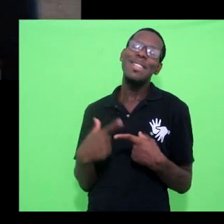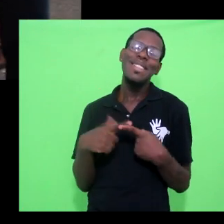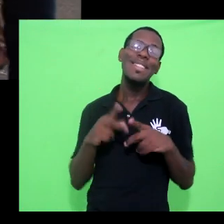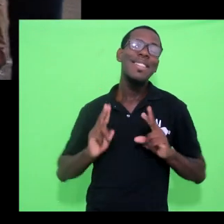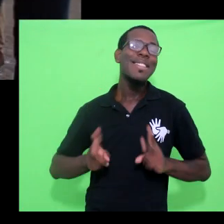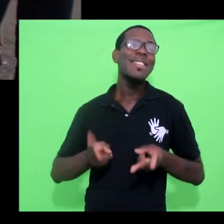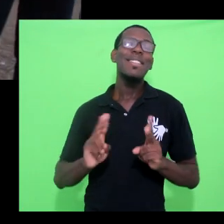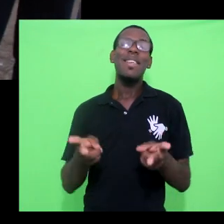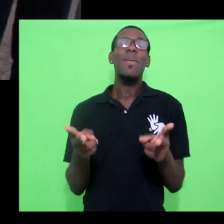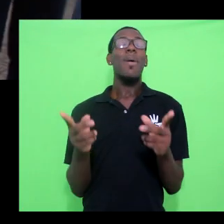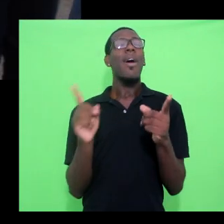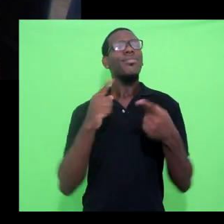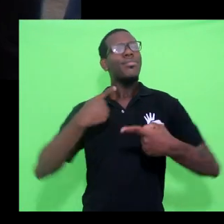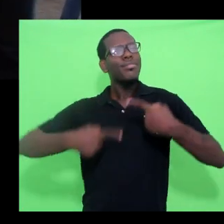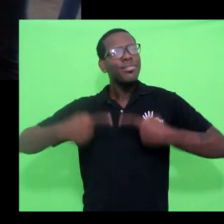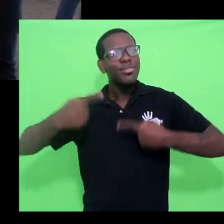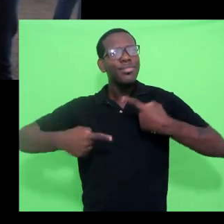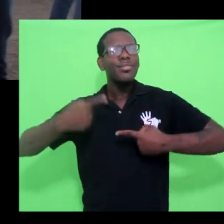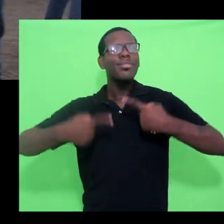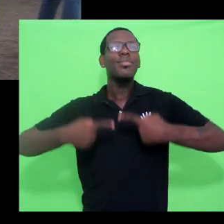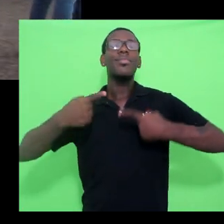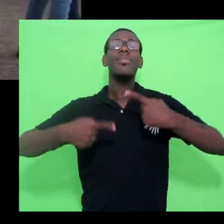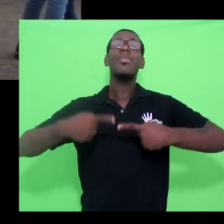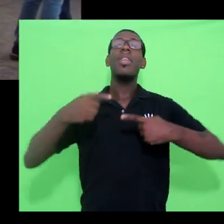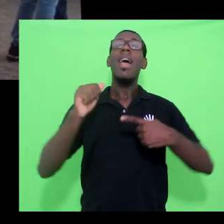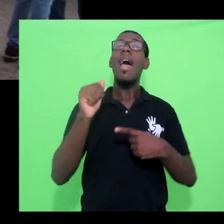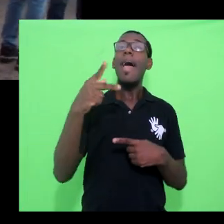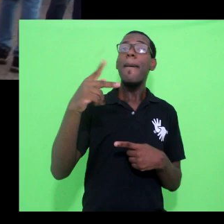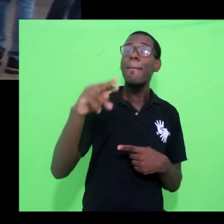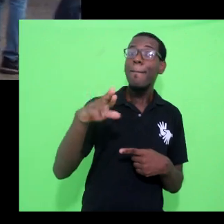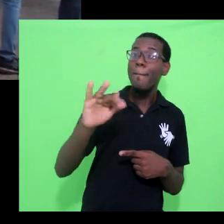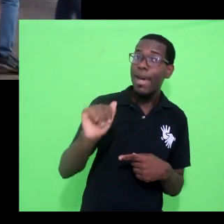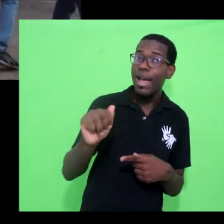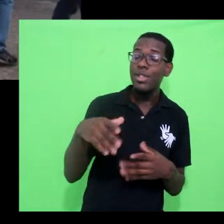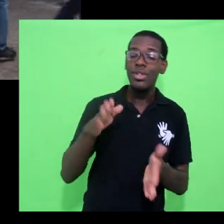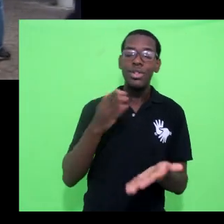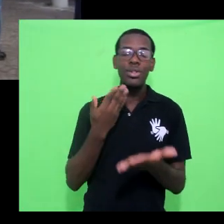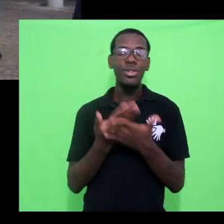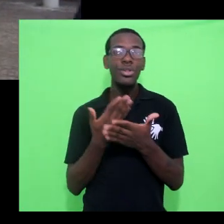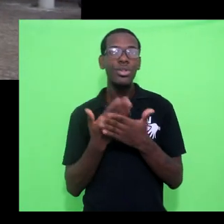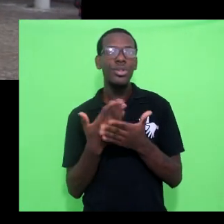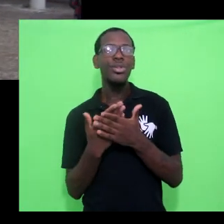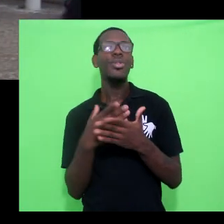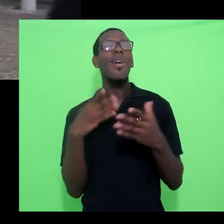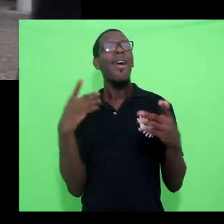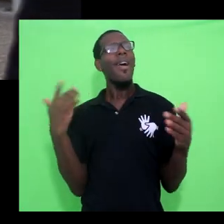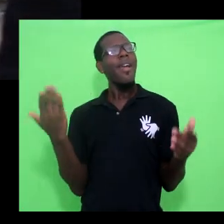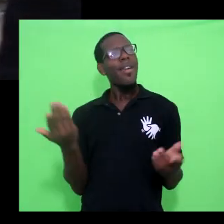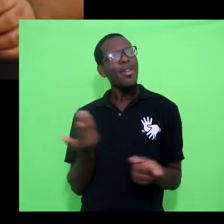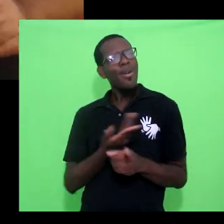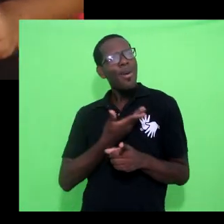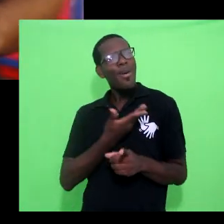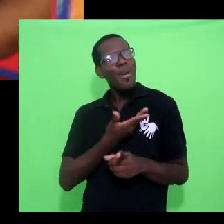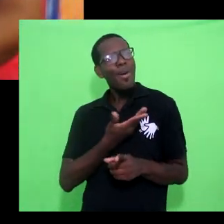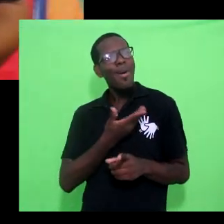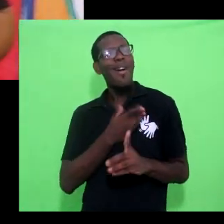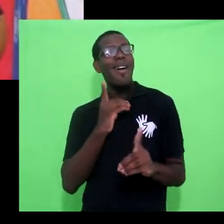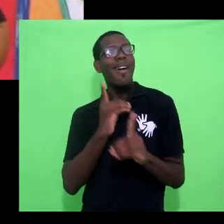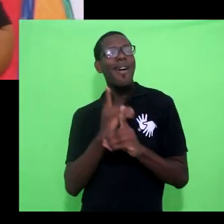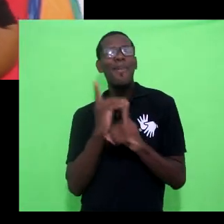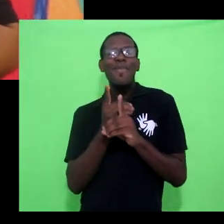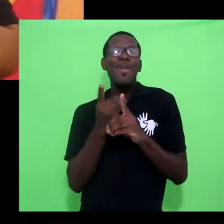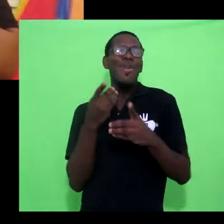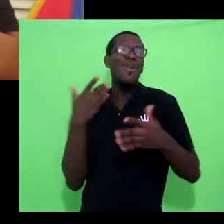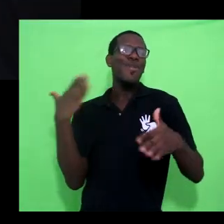E as nossas discussões, a par de estudos, eram sempre encontros de amigos e dávamos muita gargalhada,